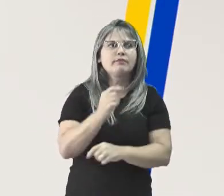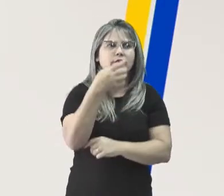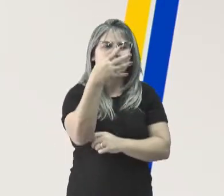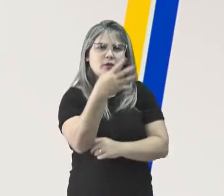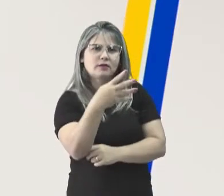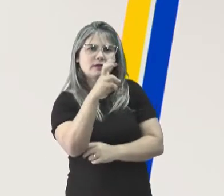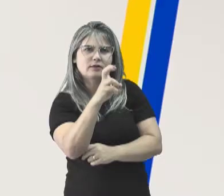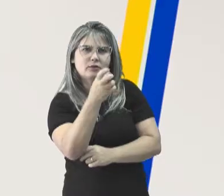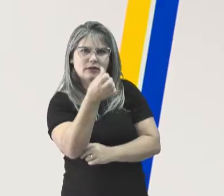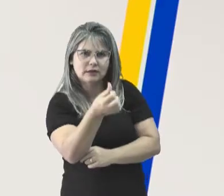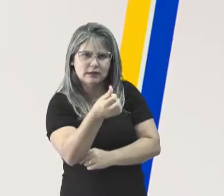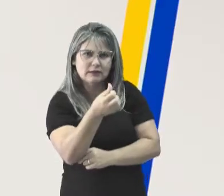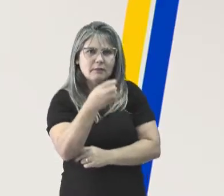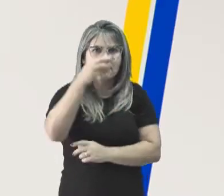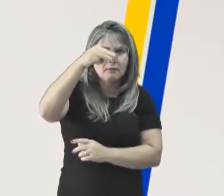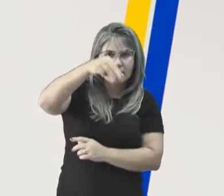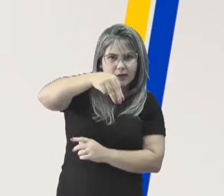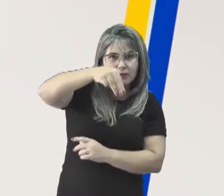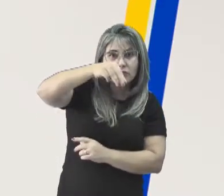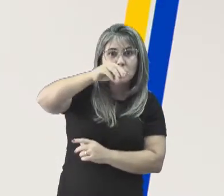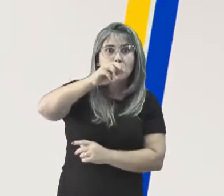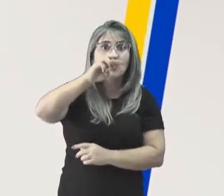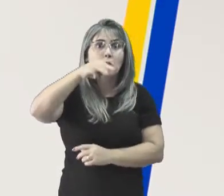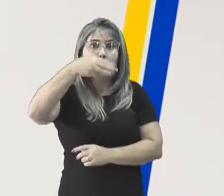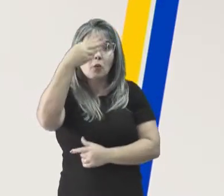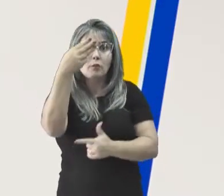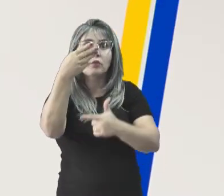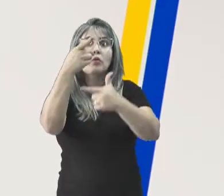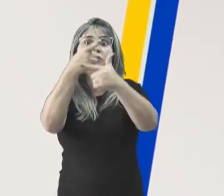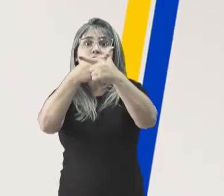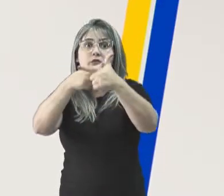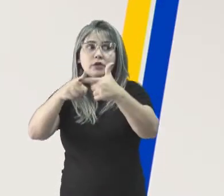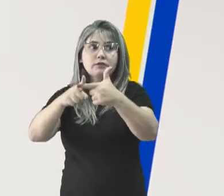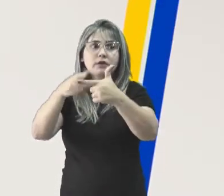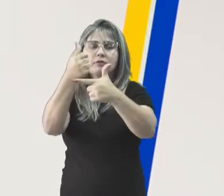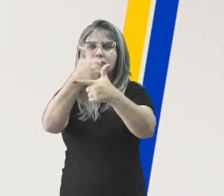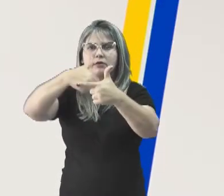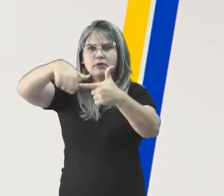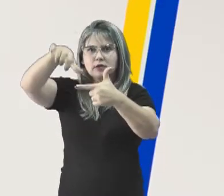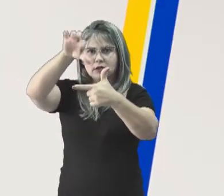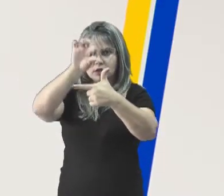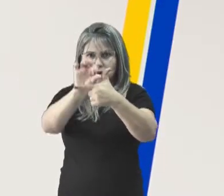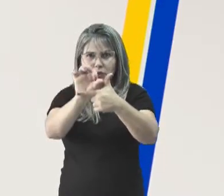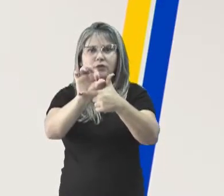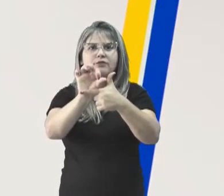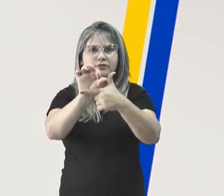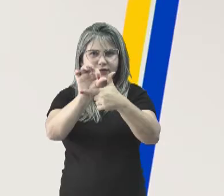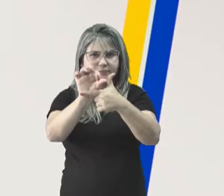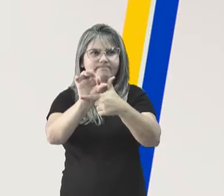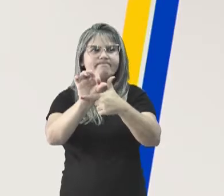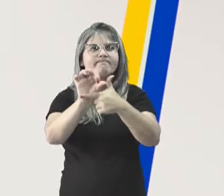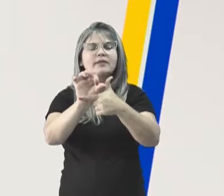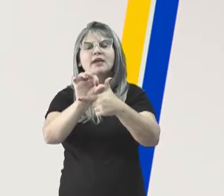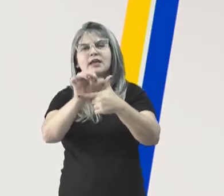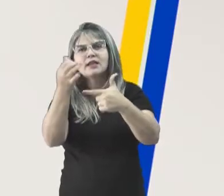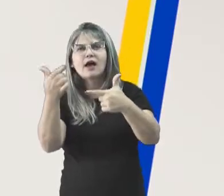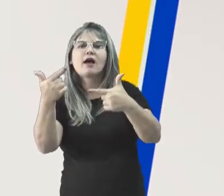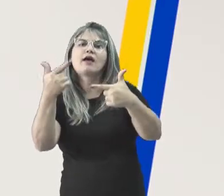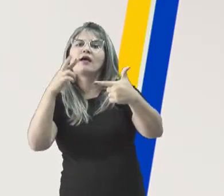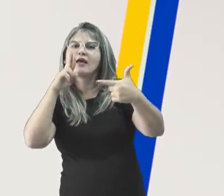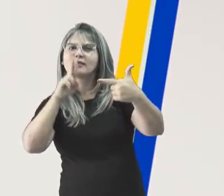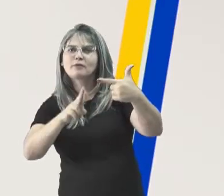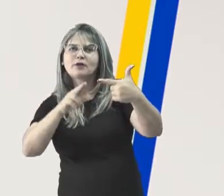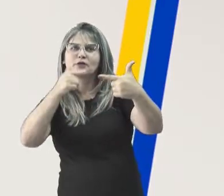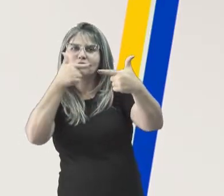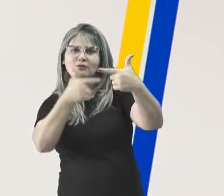cúbicos e dividir pelos 19 caminhões. E dividindo 456 por 19, a gente